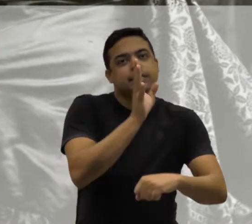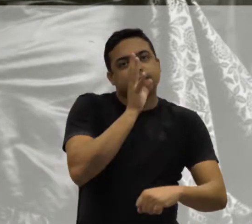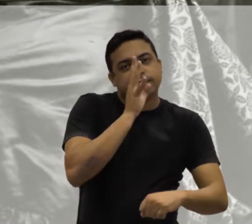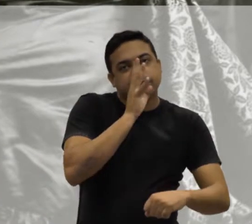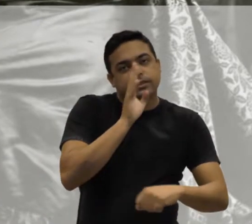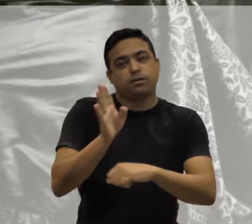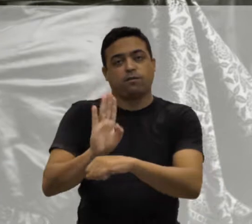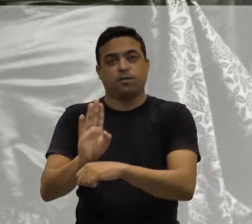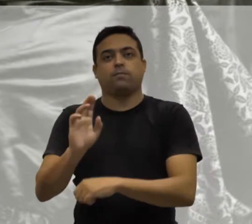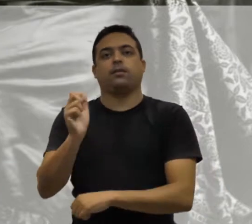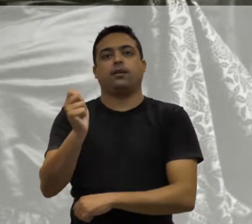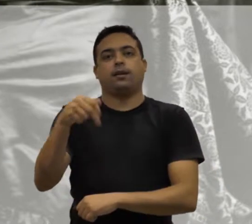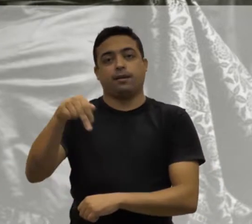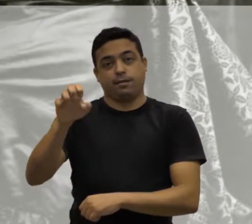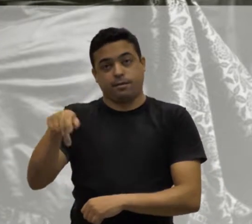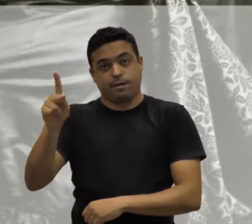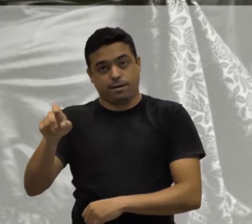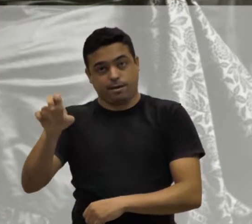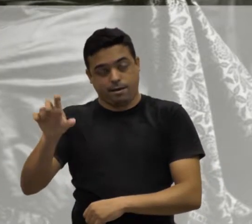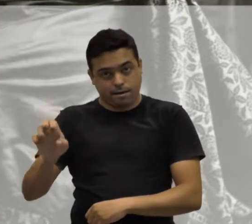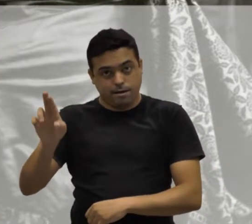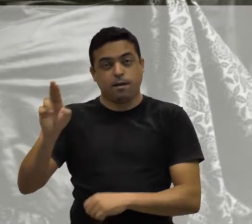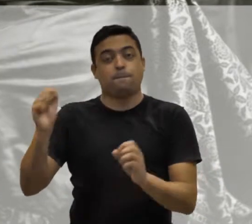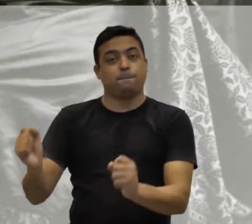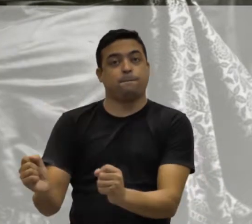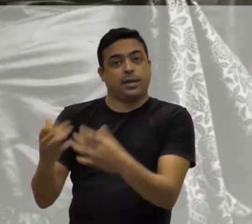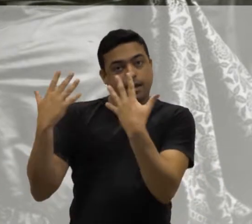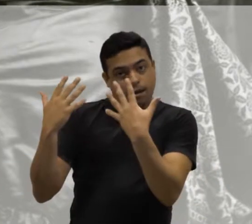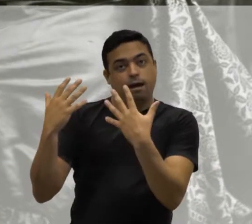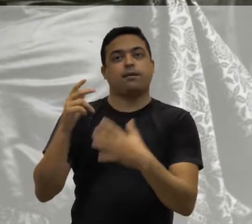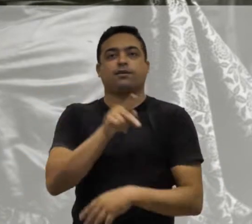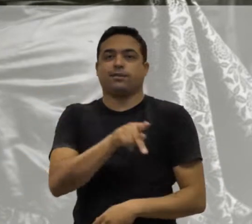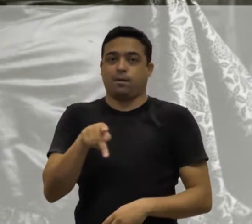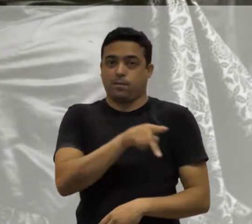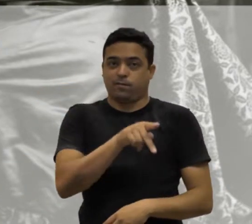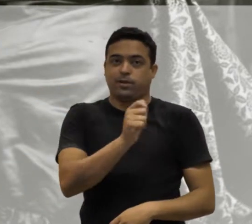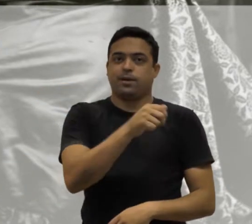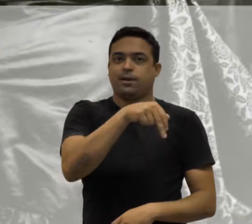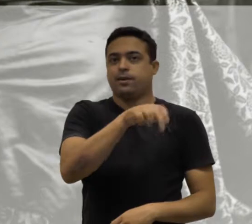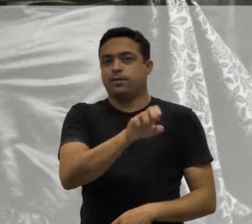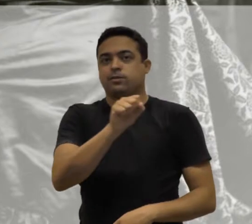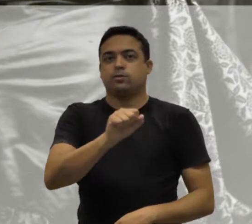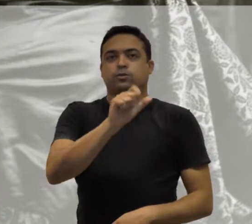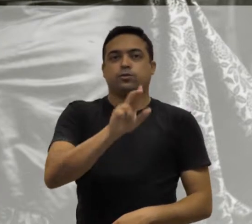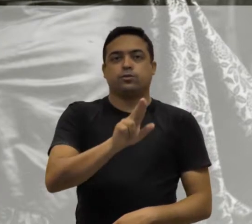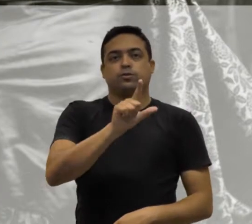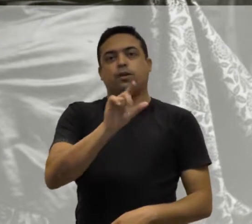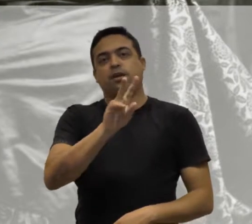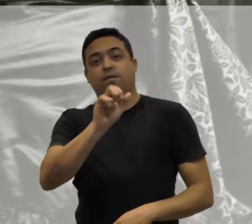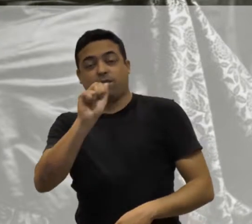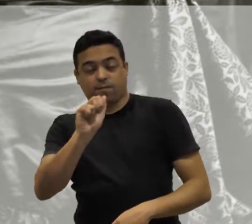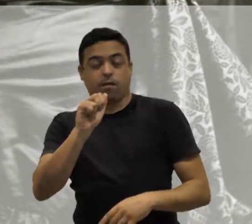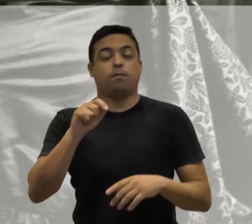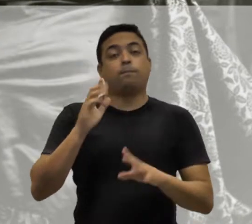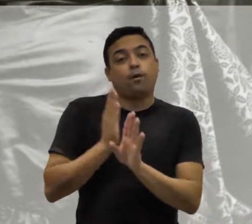filme Helen Keller e o Milagre de Anne Sullivan. Você poderá observar que a professora, por meio do toque e